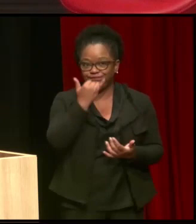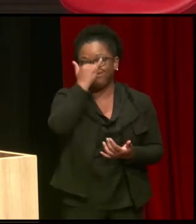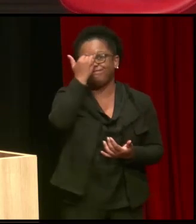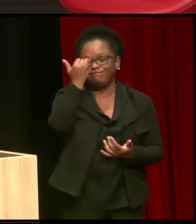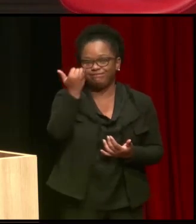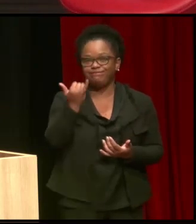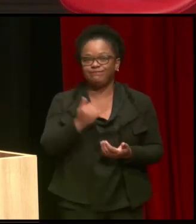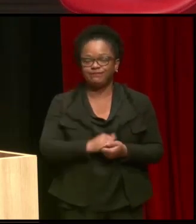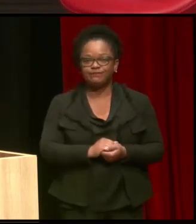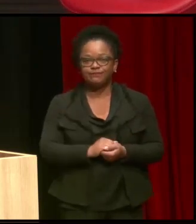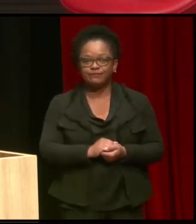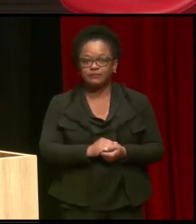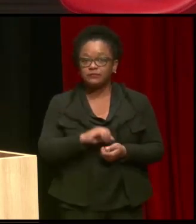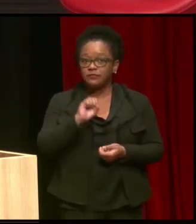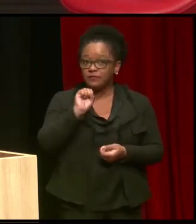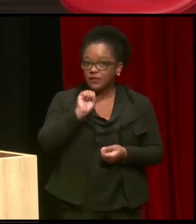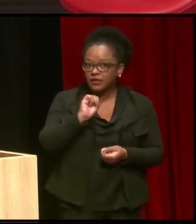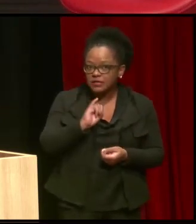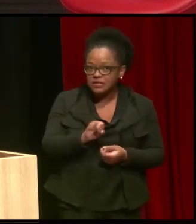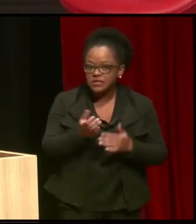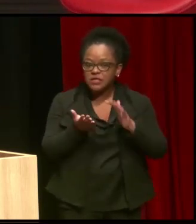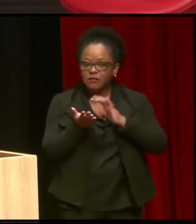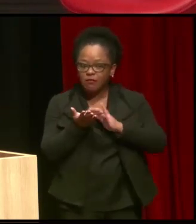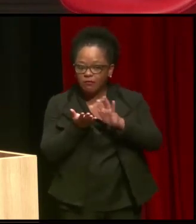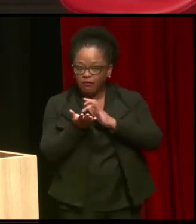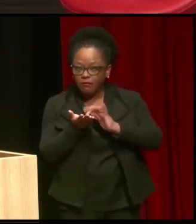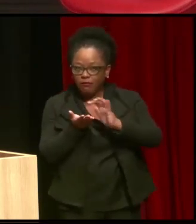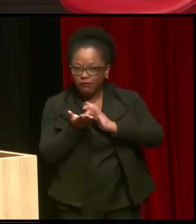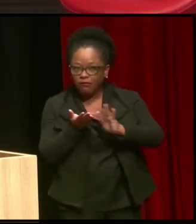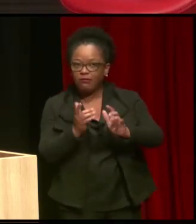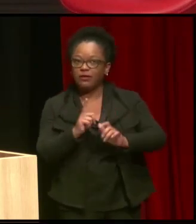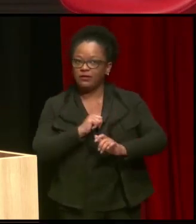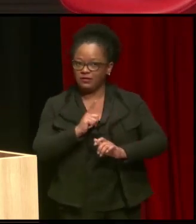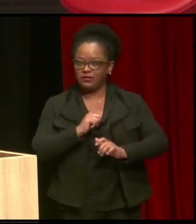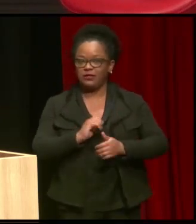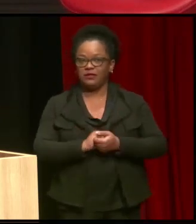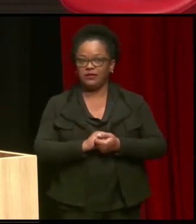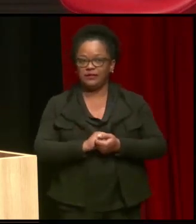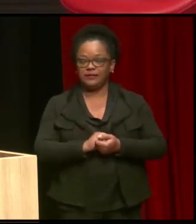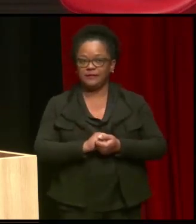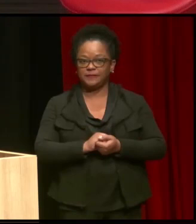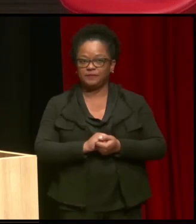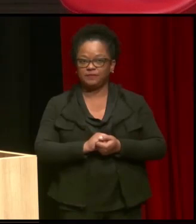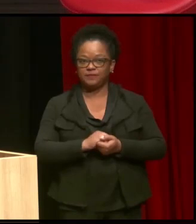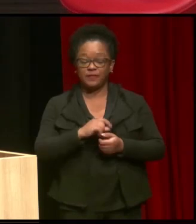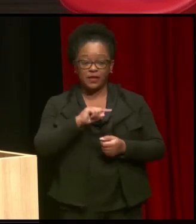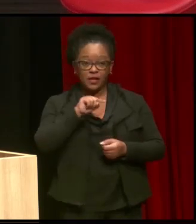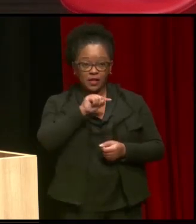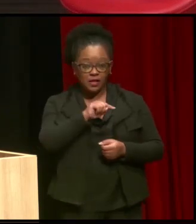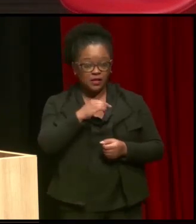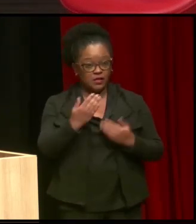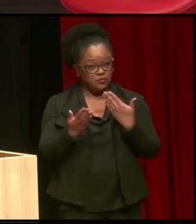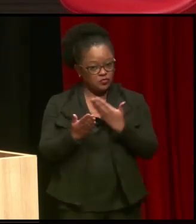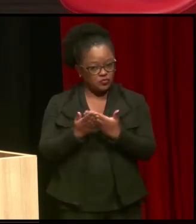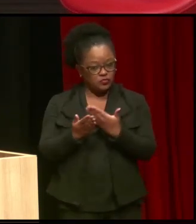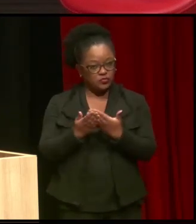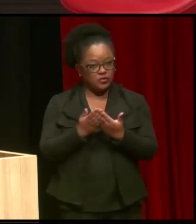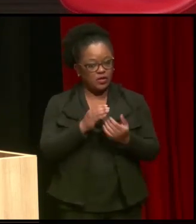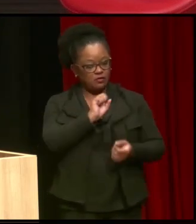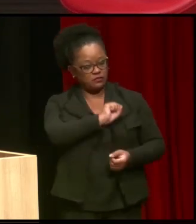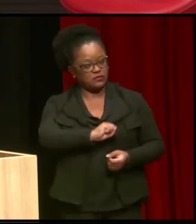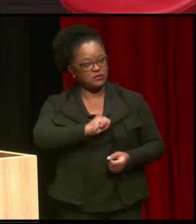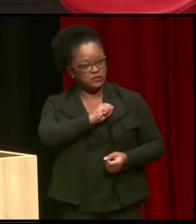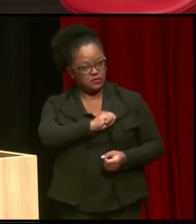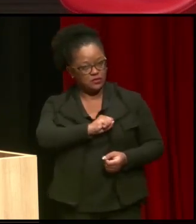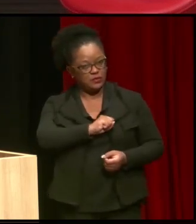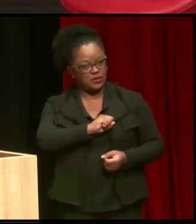cego. Agora, se você tem braille, no meu seminário, na capela do seminário, nós temos um aluno fazendo